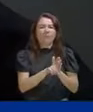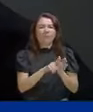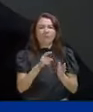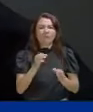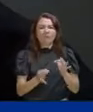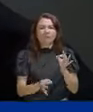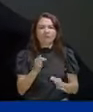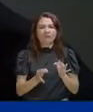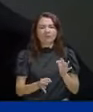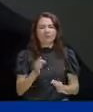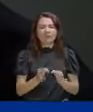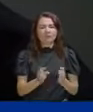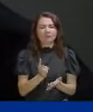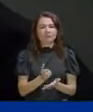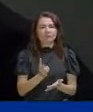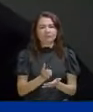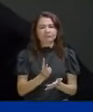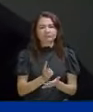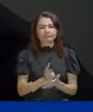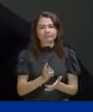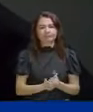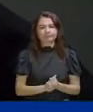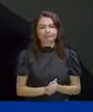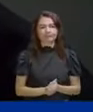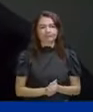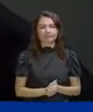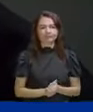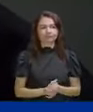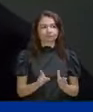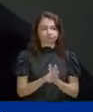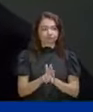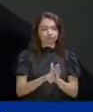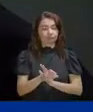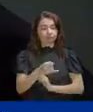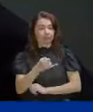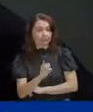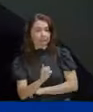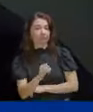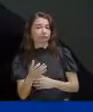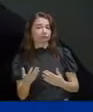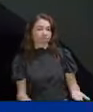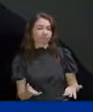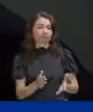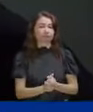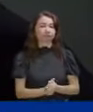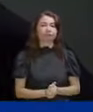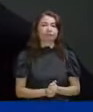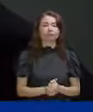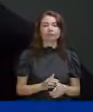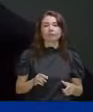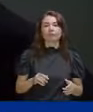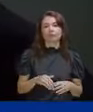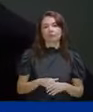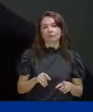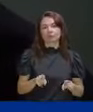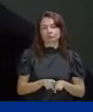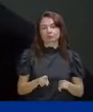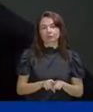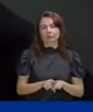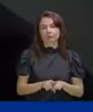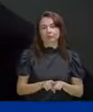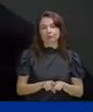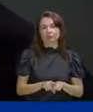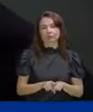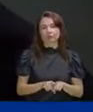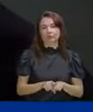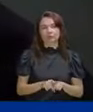o prosseguimento da investigação. Nesse caso, se assim for, o voto ele também poderia integrar